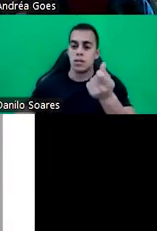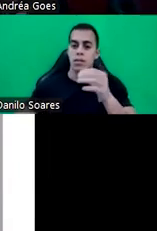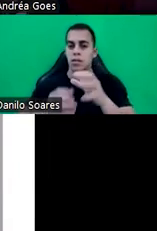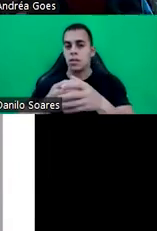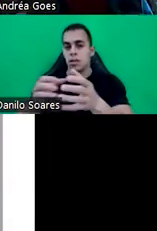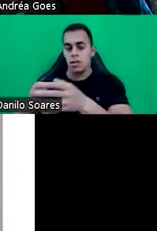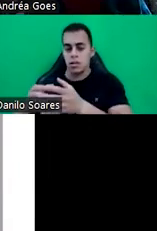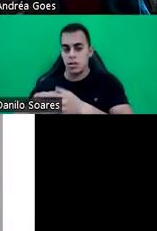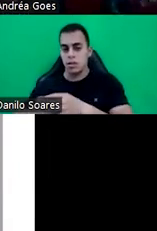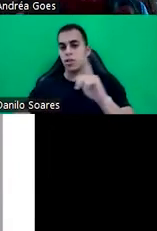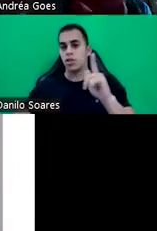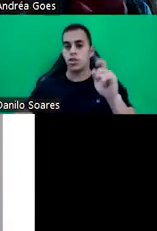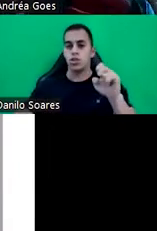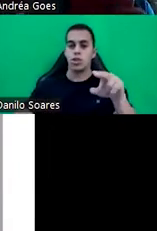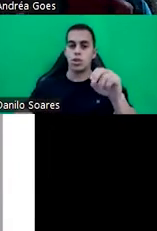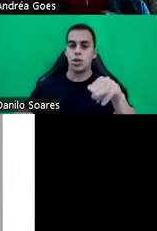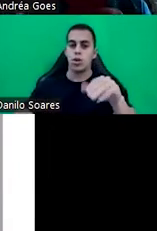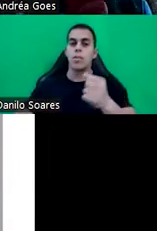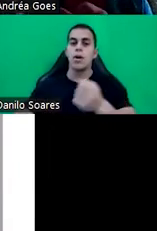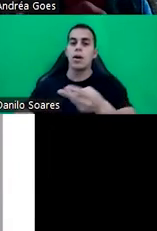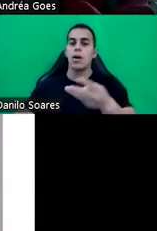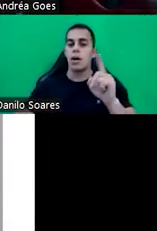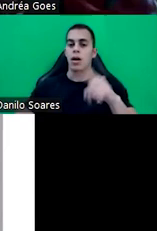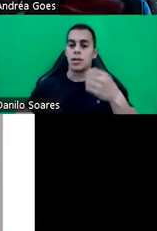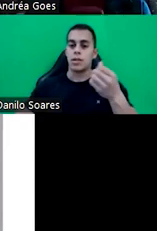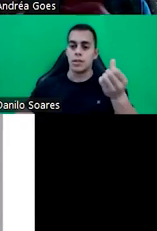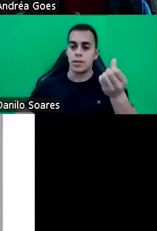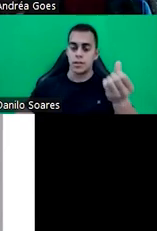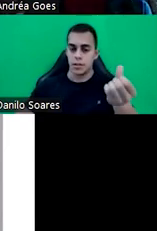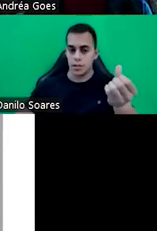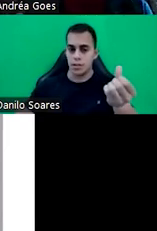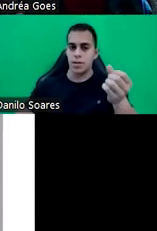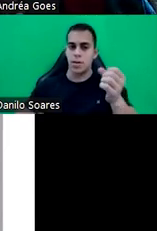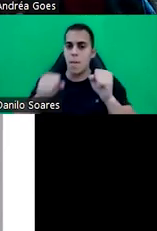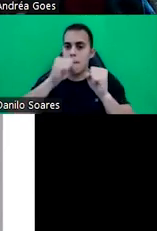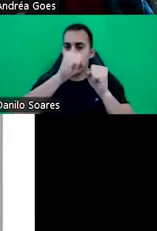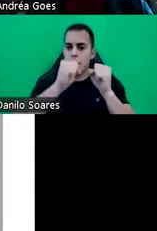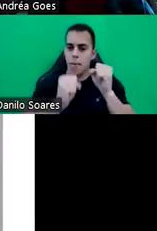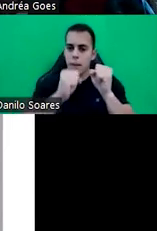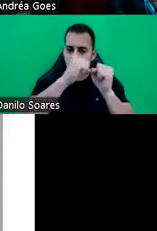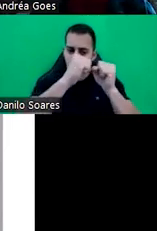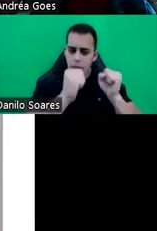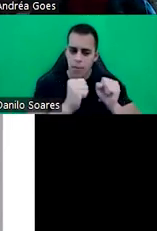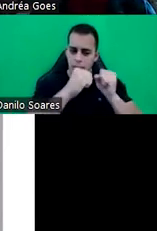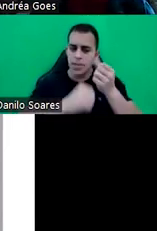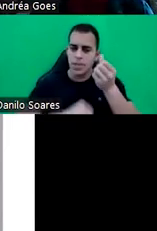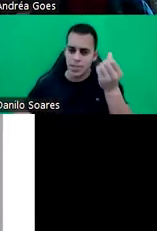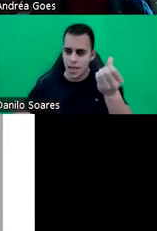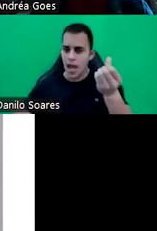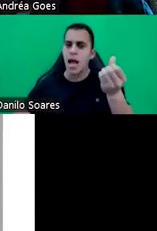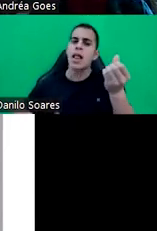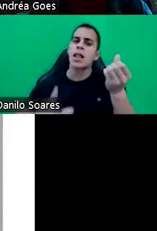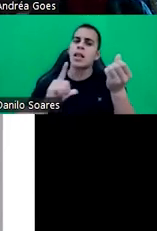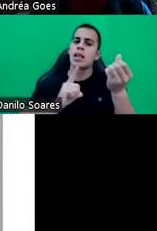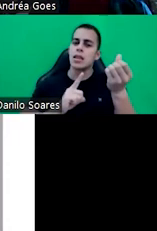genoma envolto nessas 6 histonas, né, que são octâmeros, cada um deles. E vocês veem, eles vão começar a se enrolar